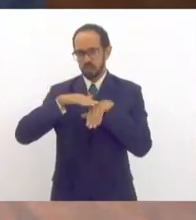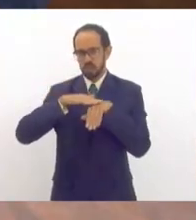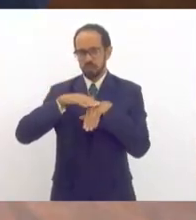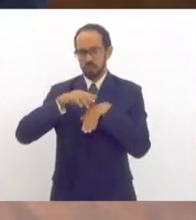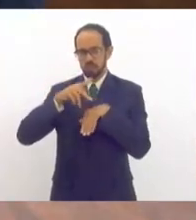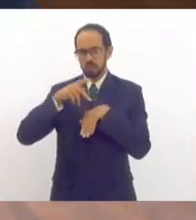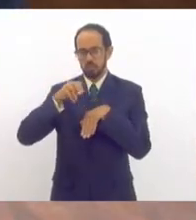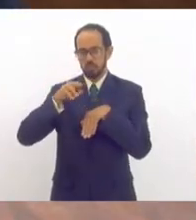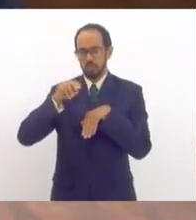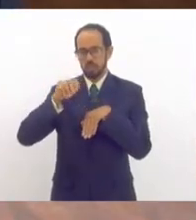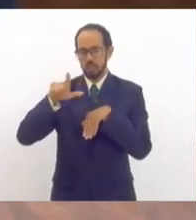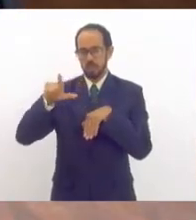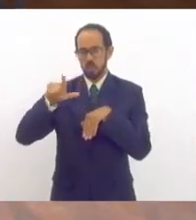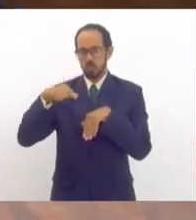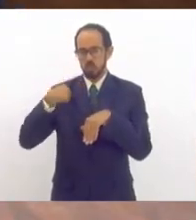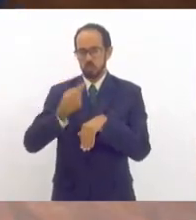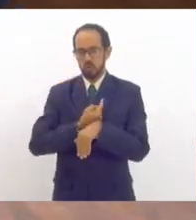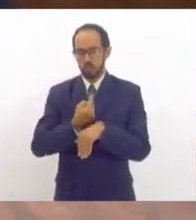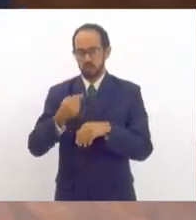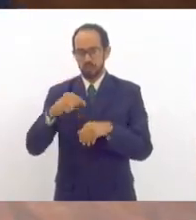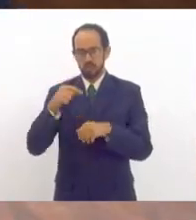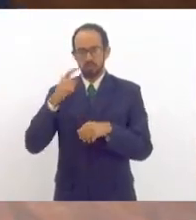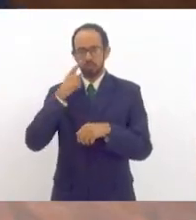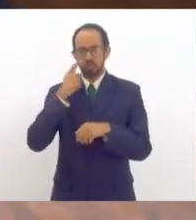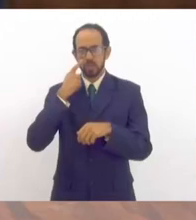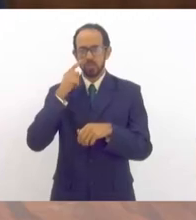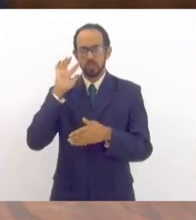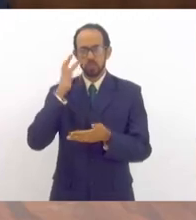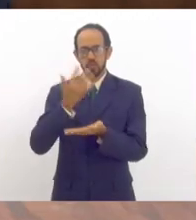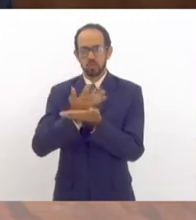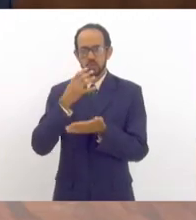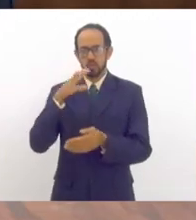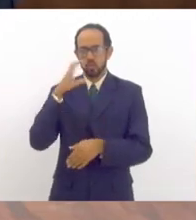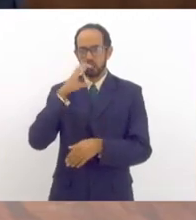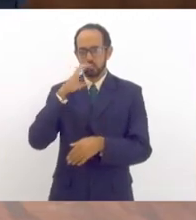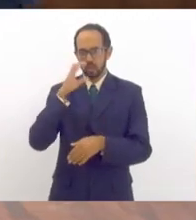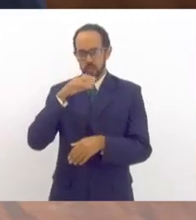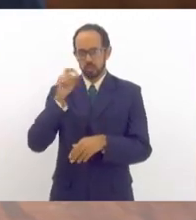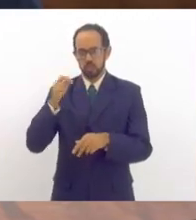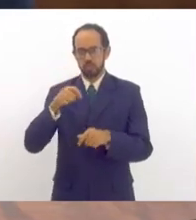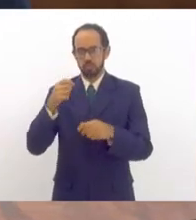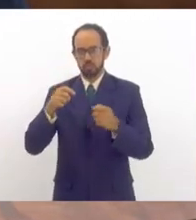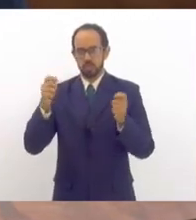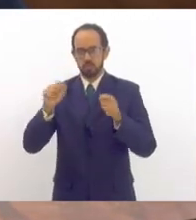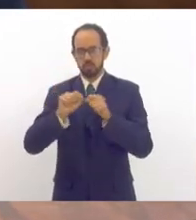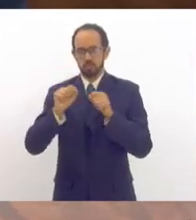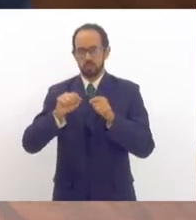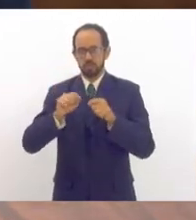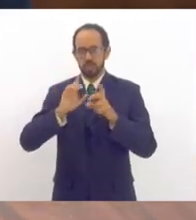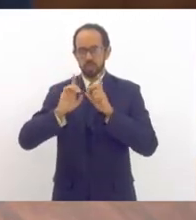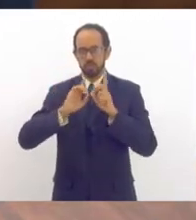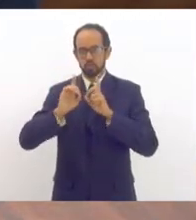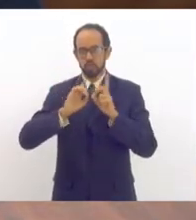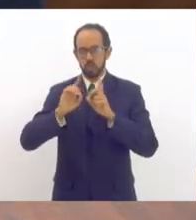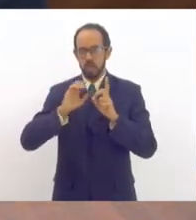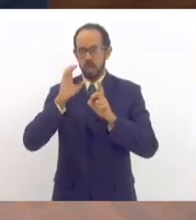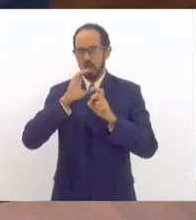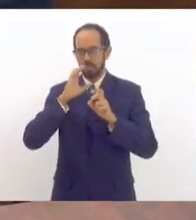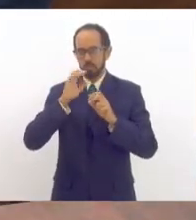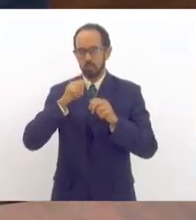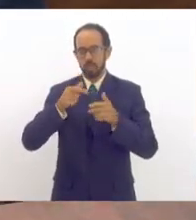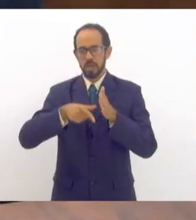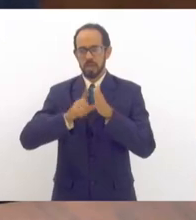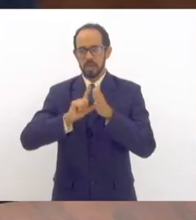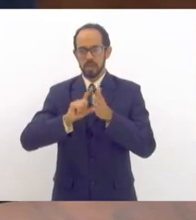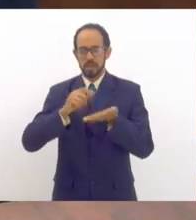Cláudia e estamos aqui vendo uma solução que seja mais imediata que a gente possa colocar logo esse discussão antes da cobrança do